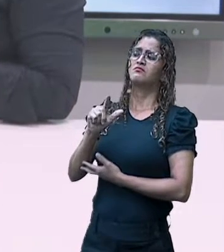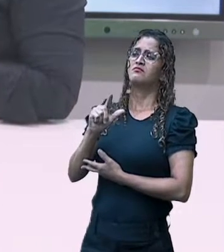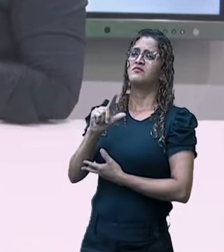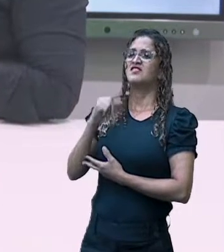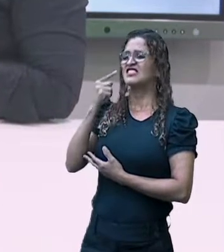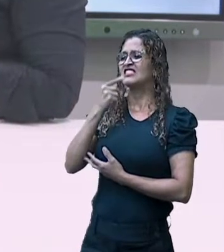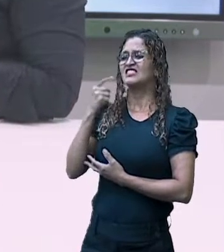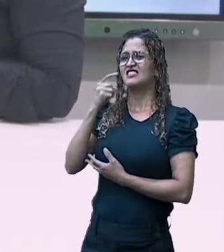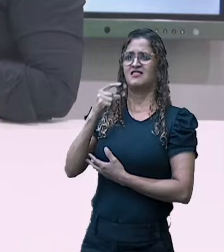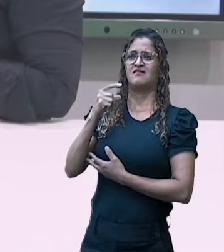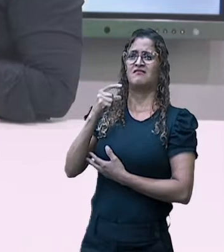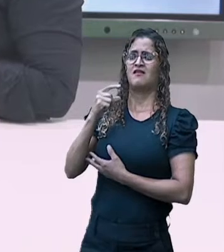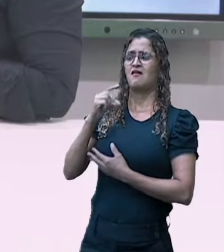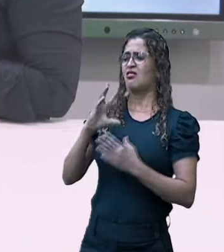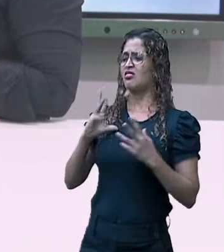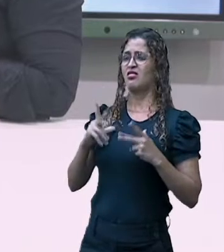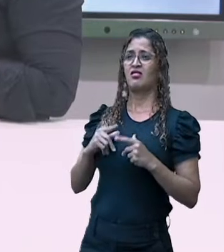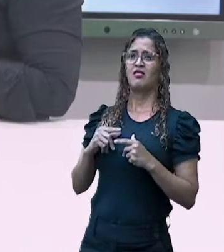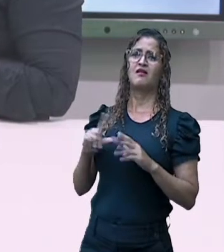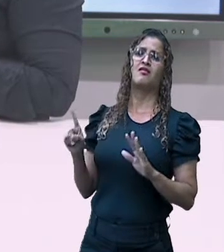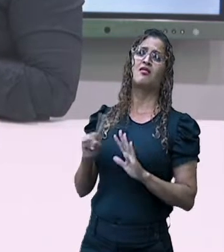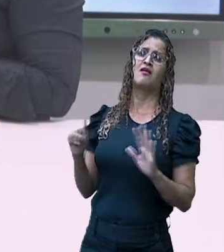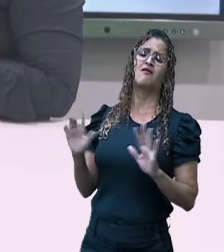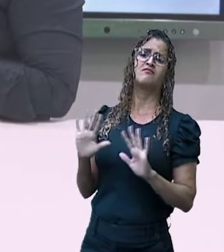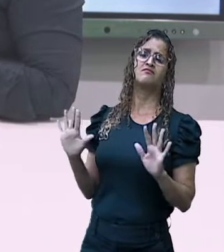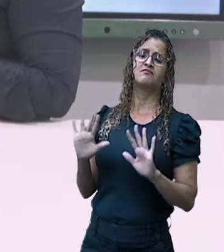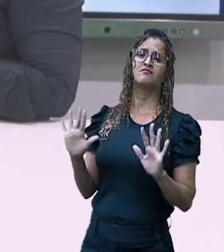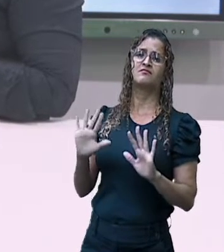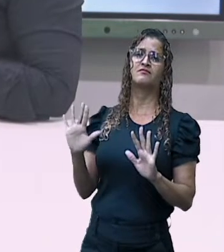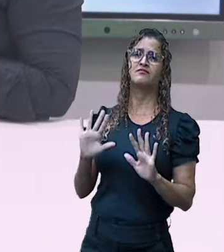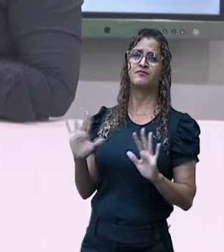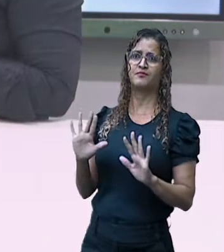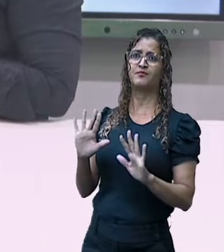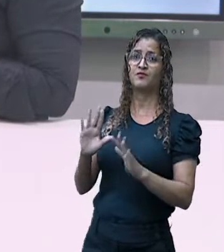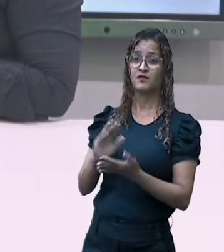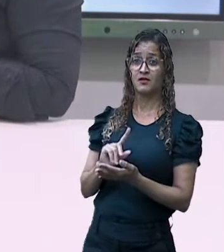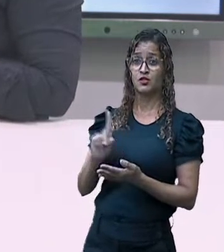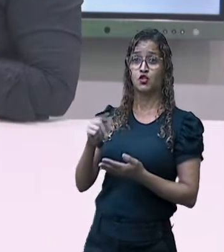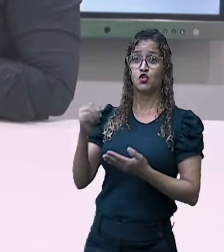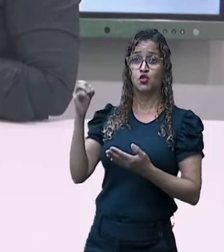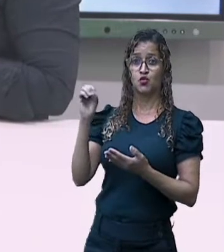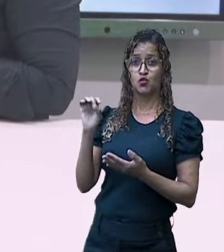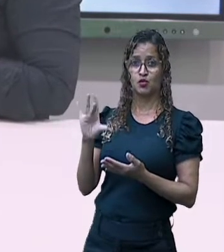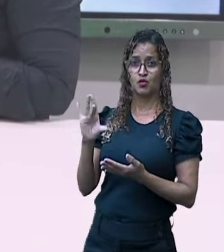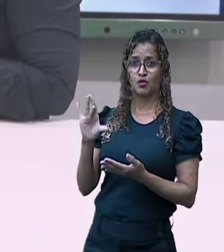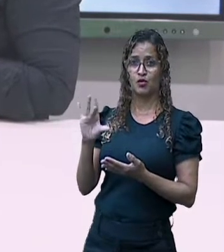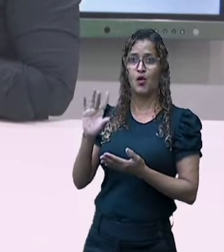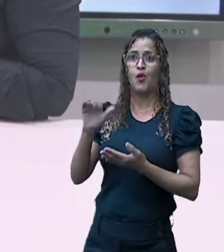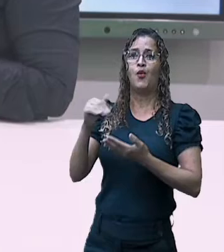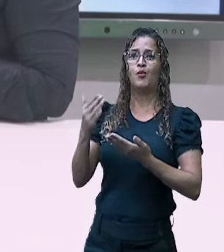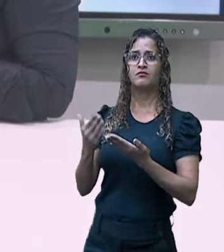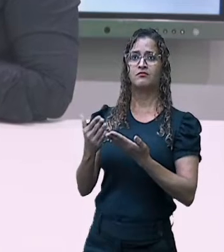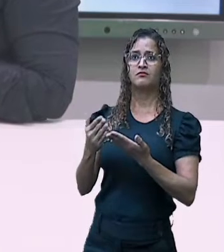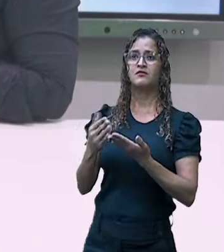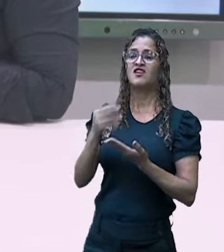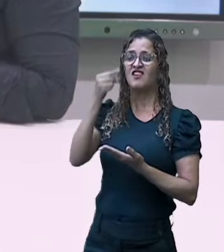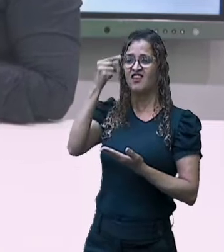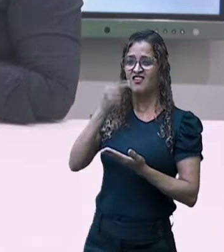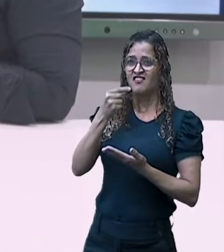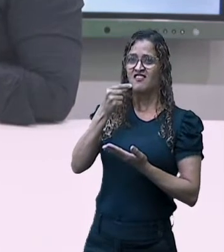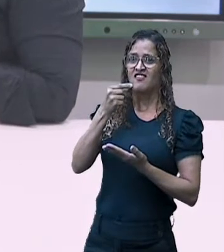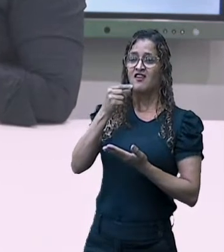bucal. A higiene bucal inicia a partir do momento que os primeiros dentinhos nascem. Tá. E aí os pais